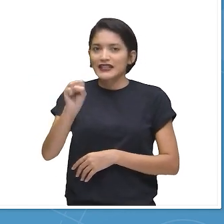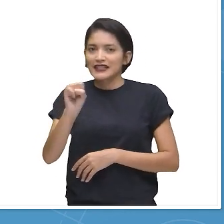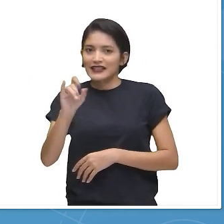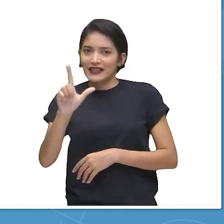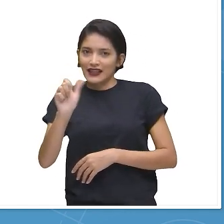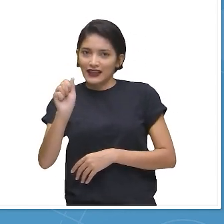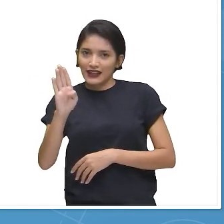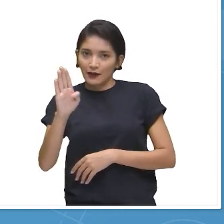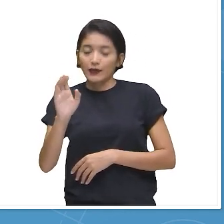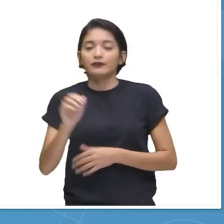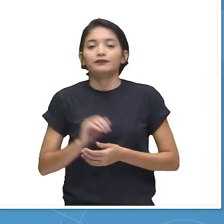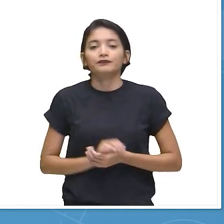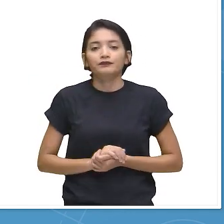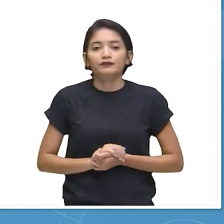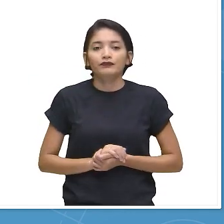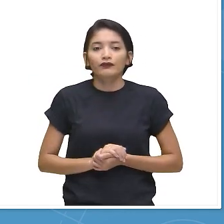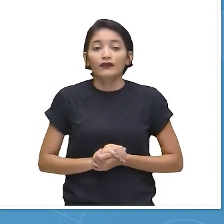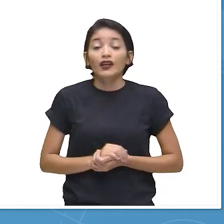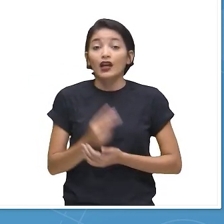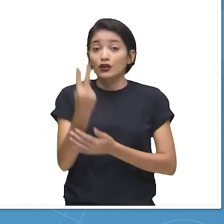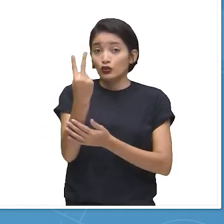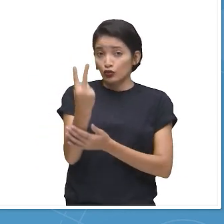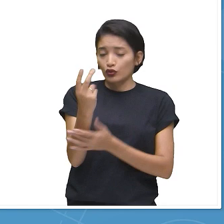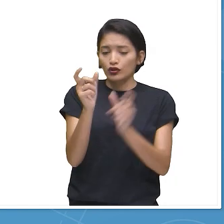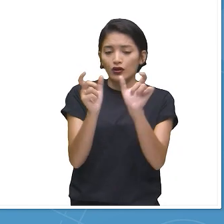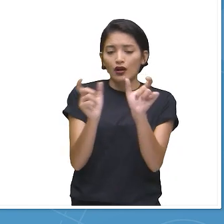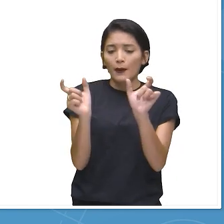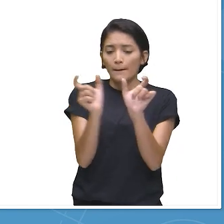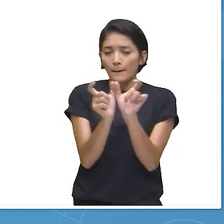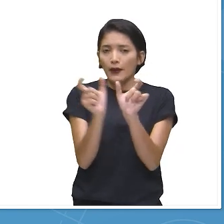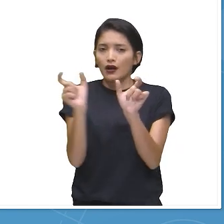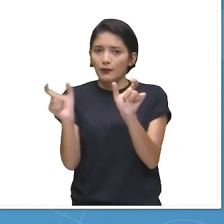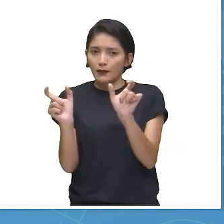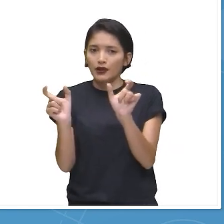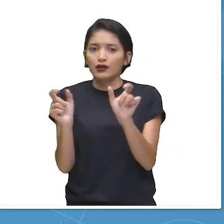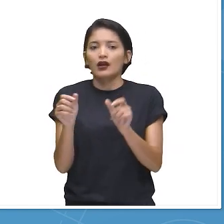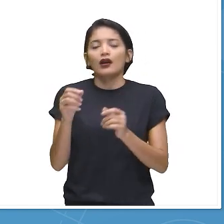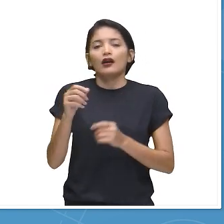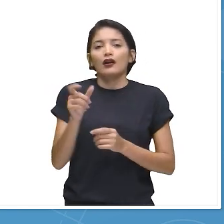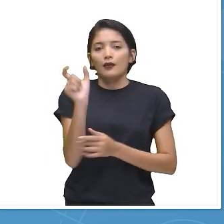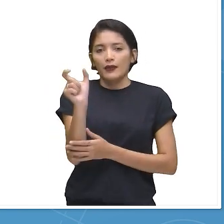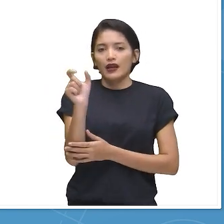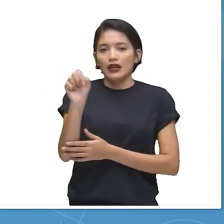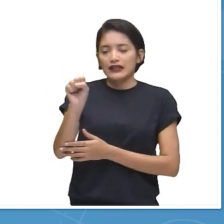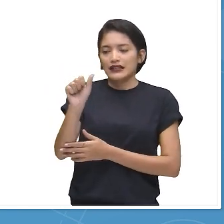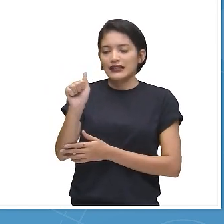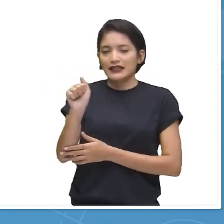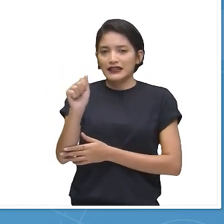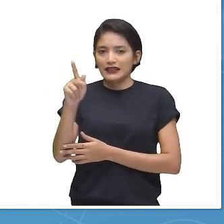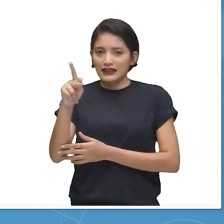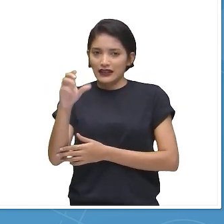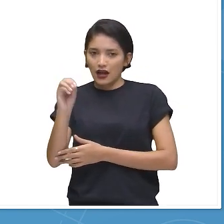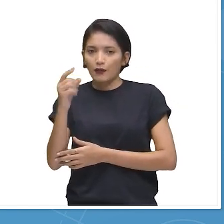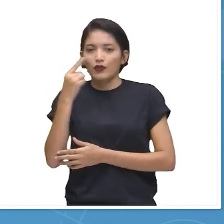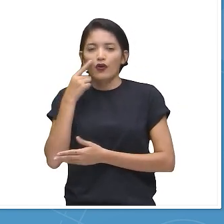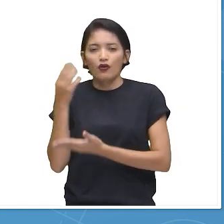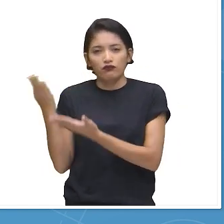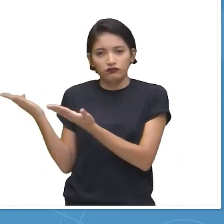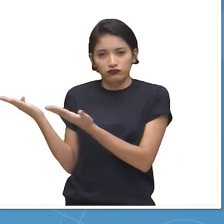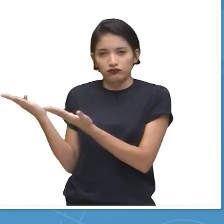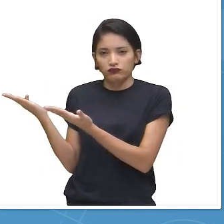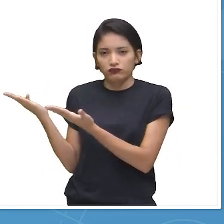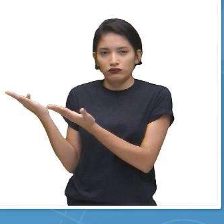palavra, então, que é constituída por 2 sílabas, como a palavra sapo, aqui eu tenho uma sílaba, aqui eu tenho